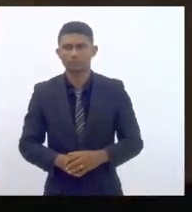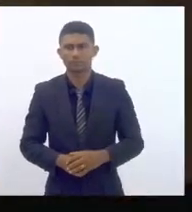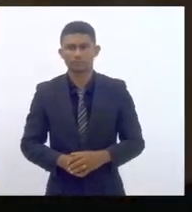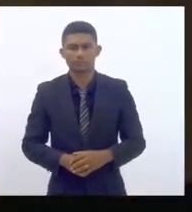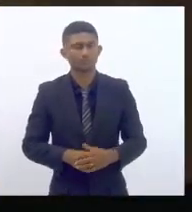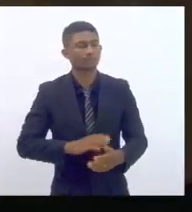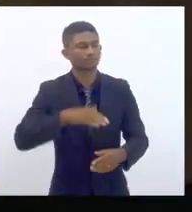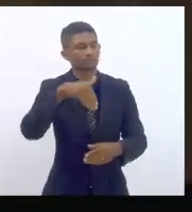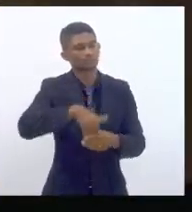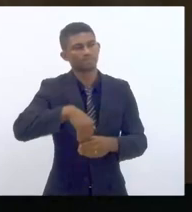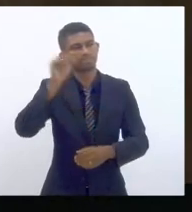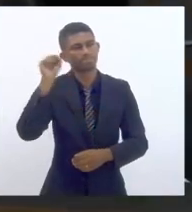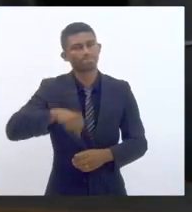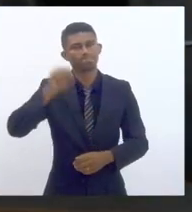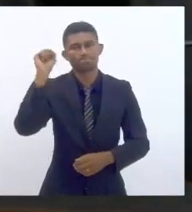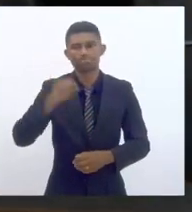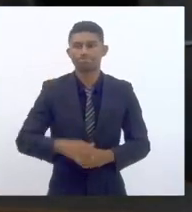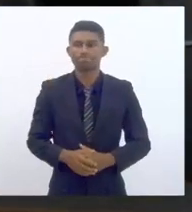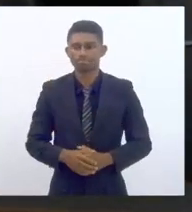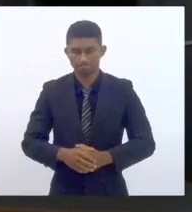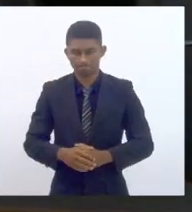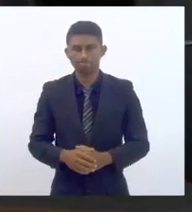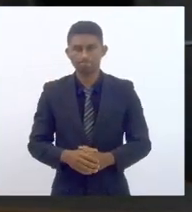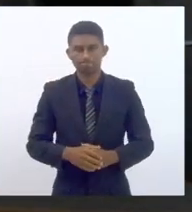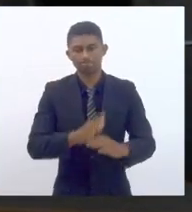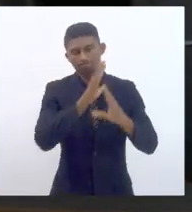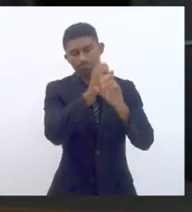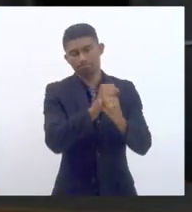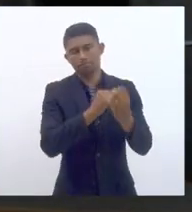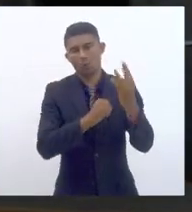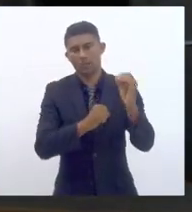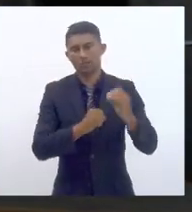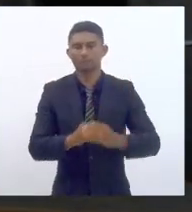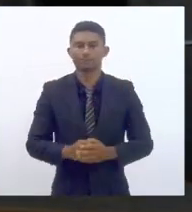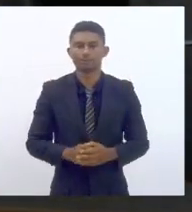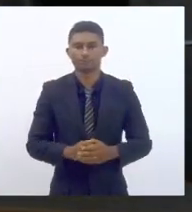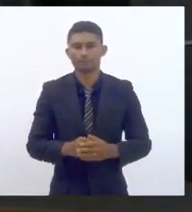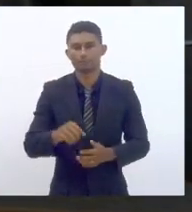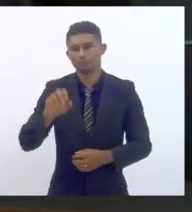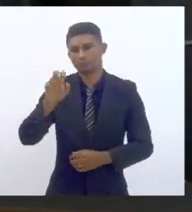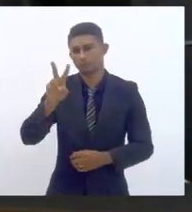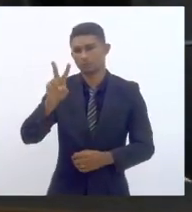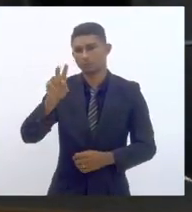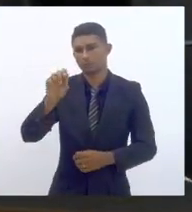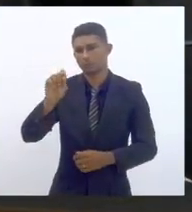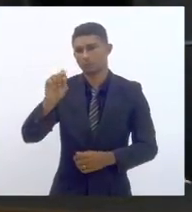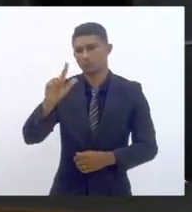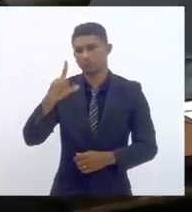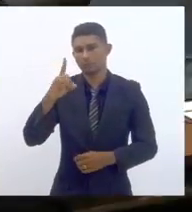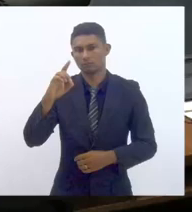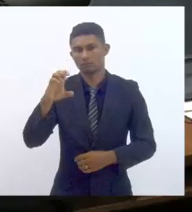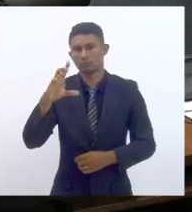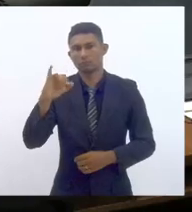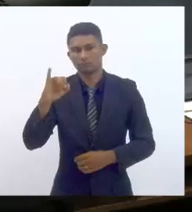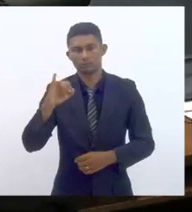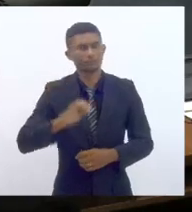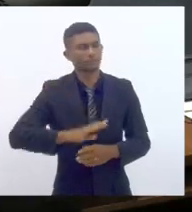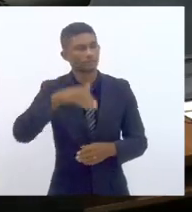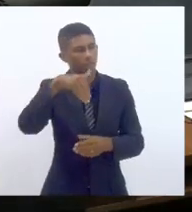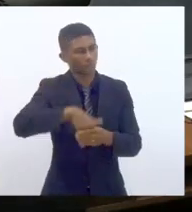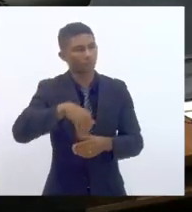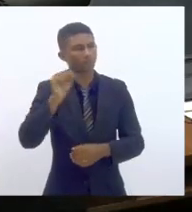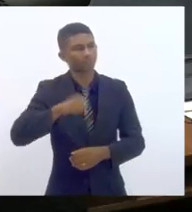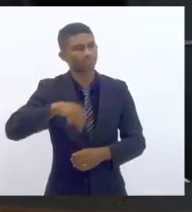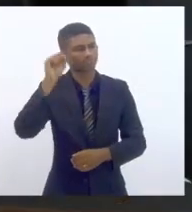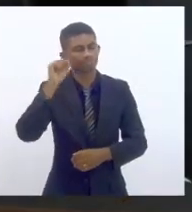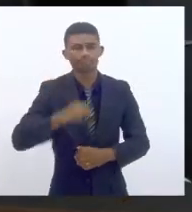Voto sim, senhor presidente. Val Ceasa, vota sim, 40. Deputado Valdeci da Saúde. Voto sim, senhor presidente.